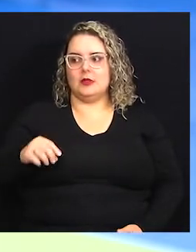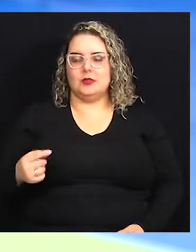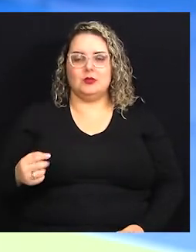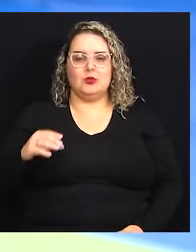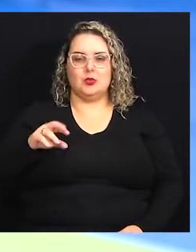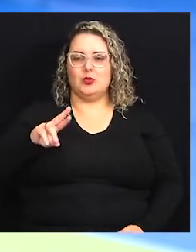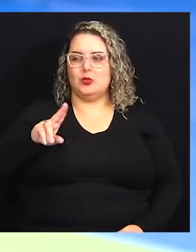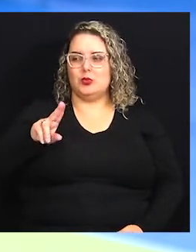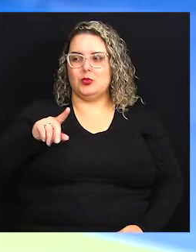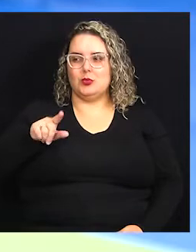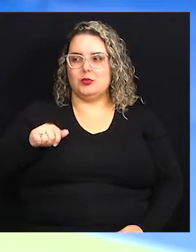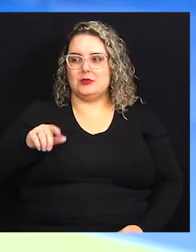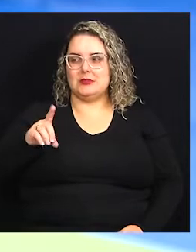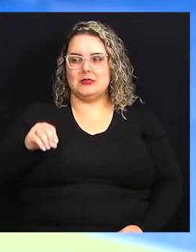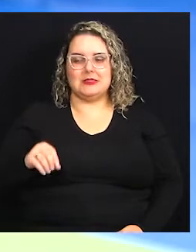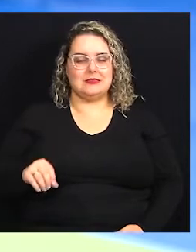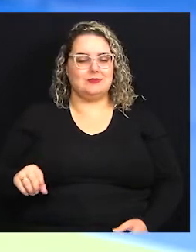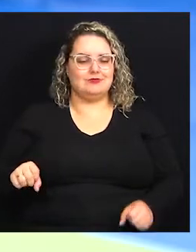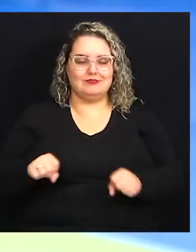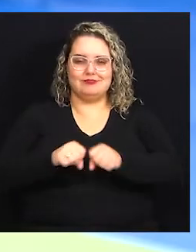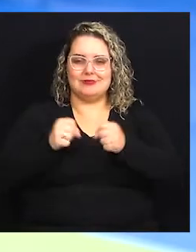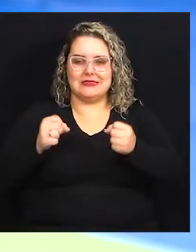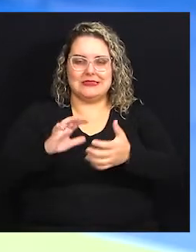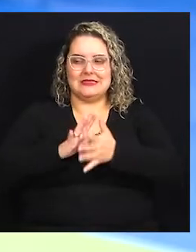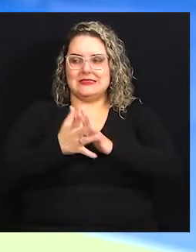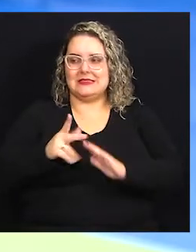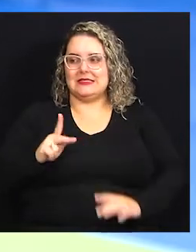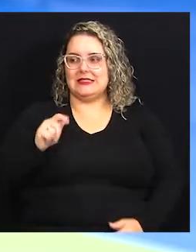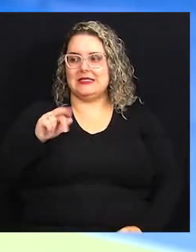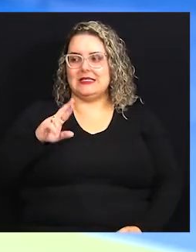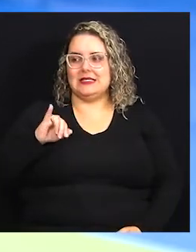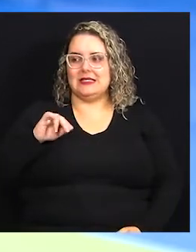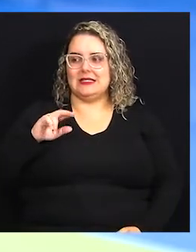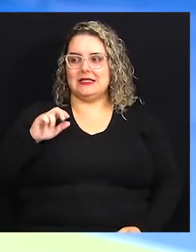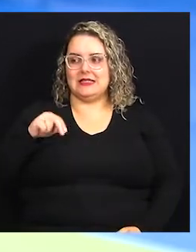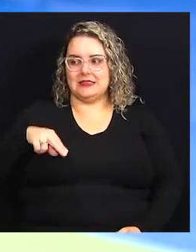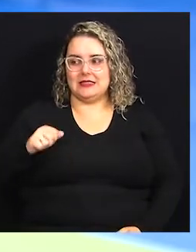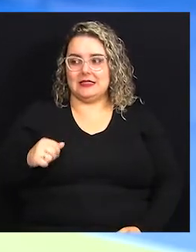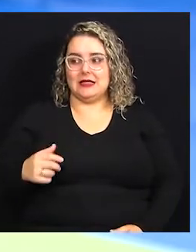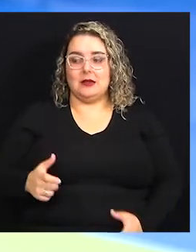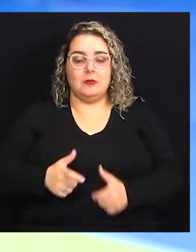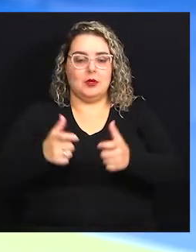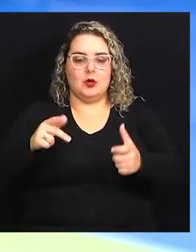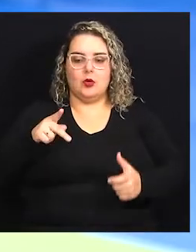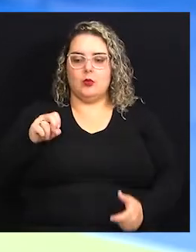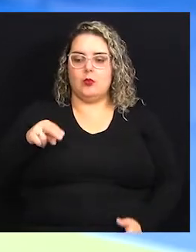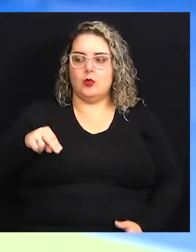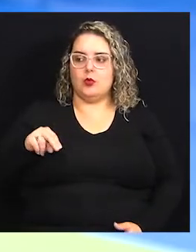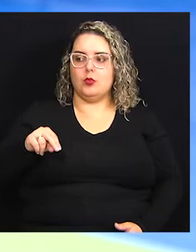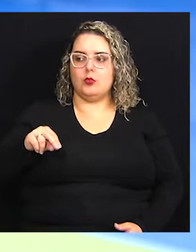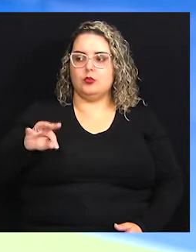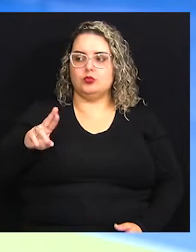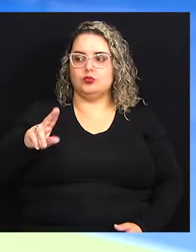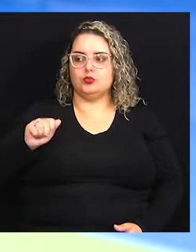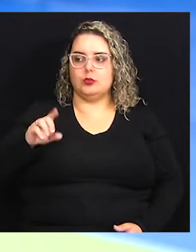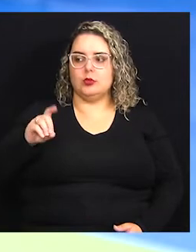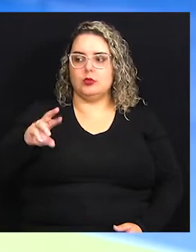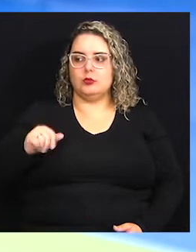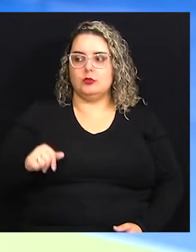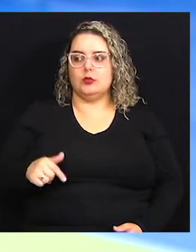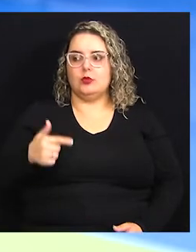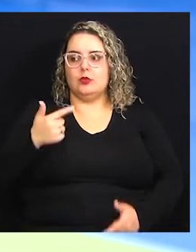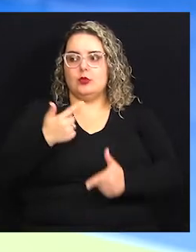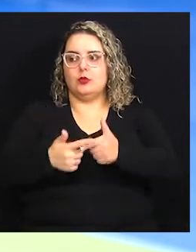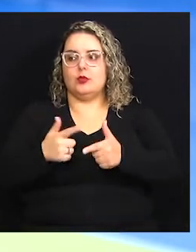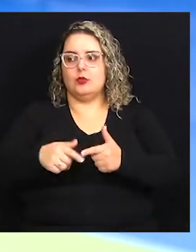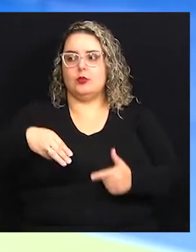anterior totalmente arrebentado. A gente teve a Karine, que era a nossa maior pontuadora, que a gente teve que ter cautela com ela, porque ela